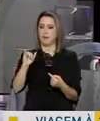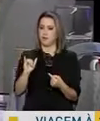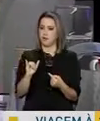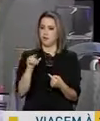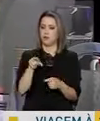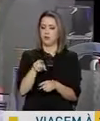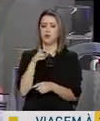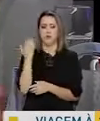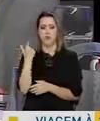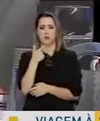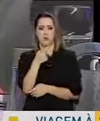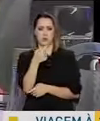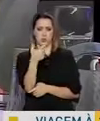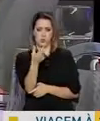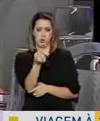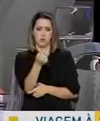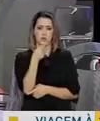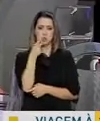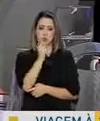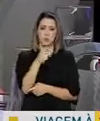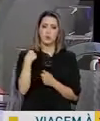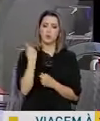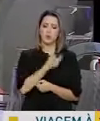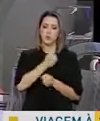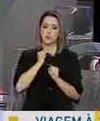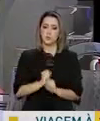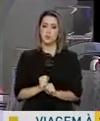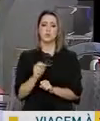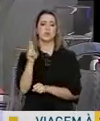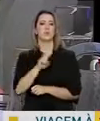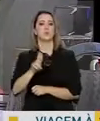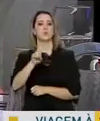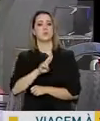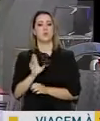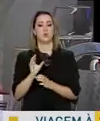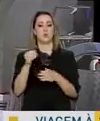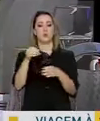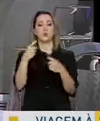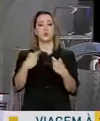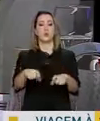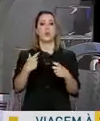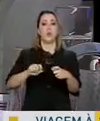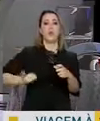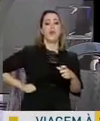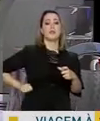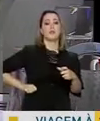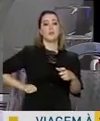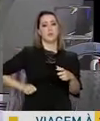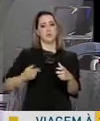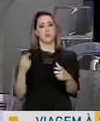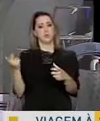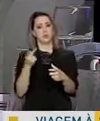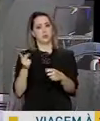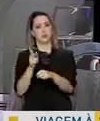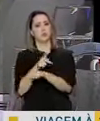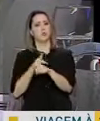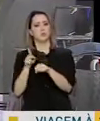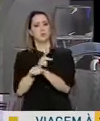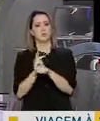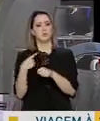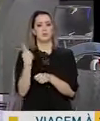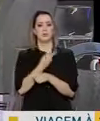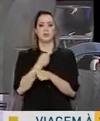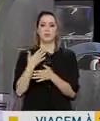nós utilizássemos os nossos consulados, onde não houvesse consulado de ambos os países, para